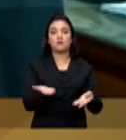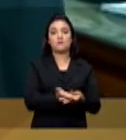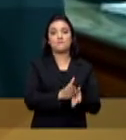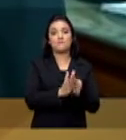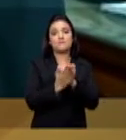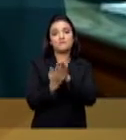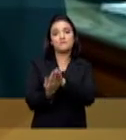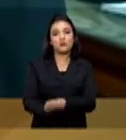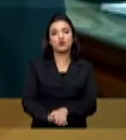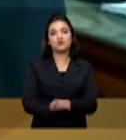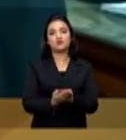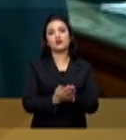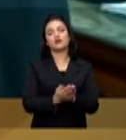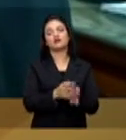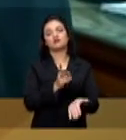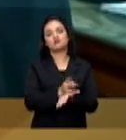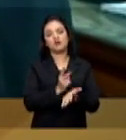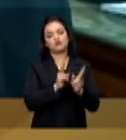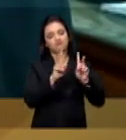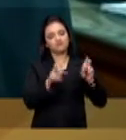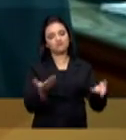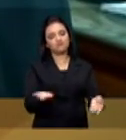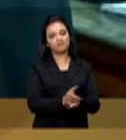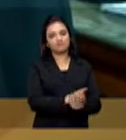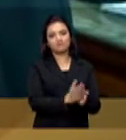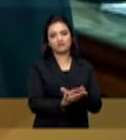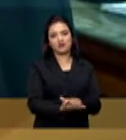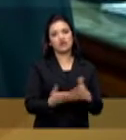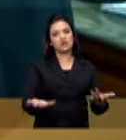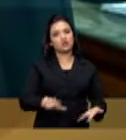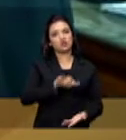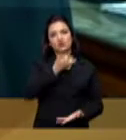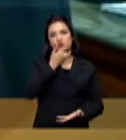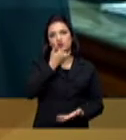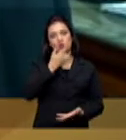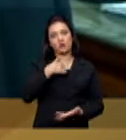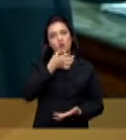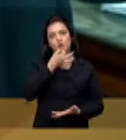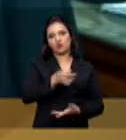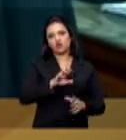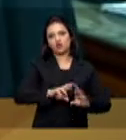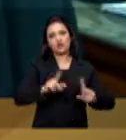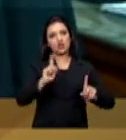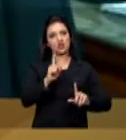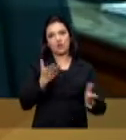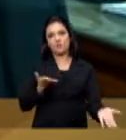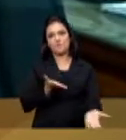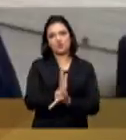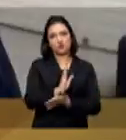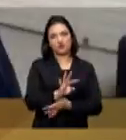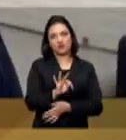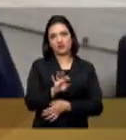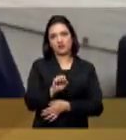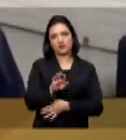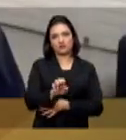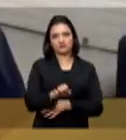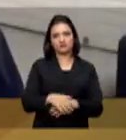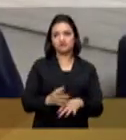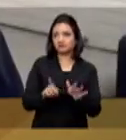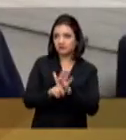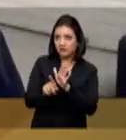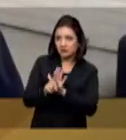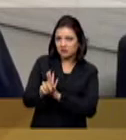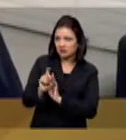eu peço vênia para divergir e não aprovar a tese. Pois não. Além do ministro Marco Aurélio,